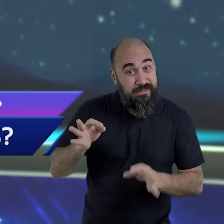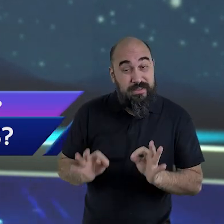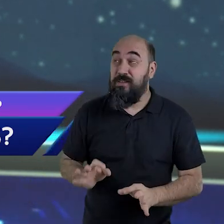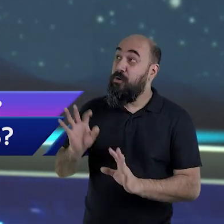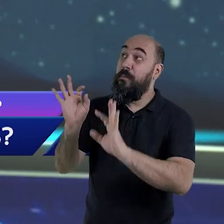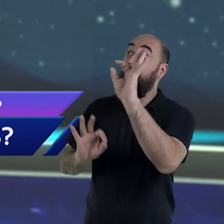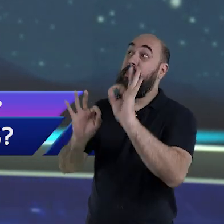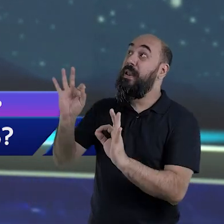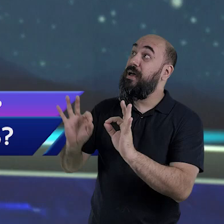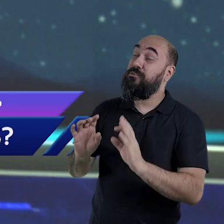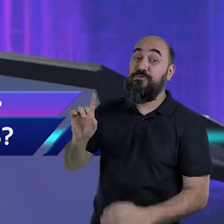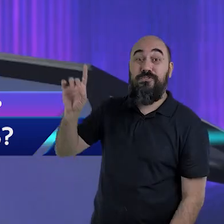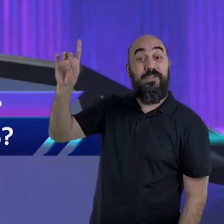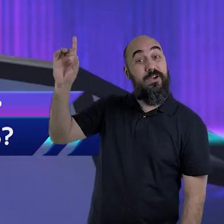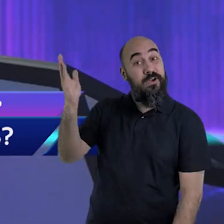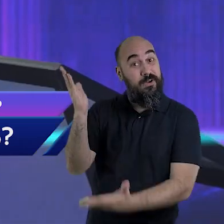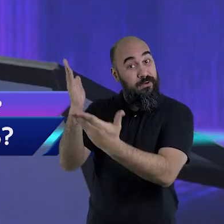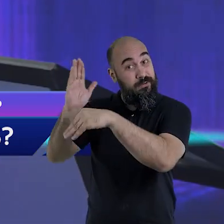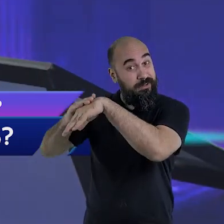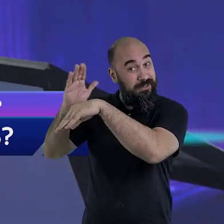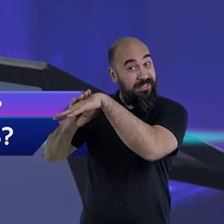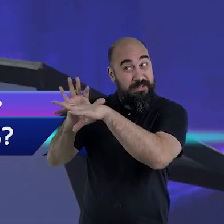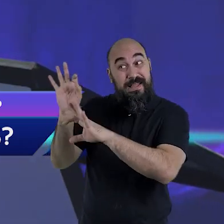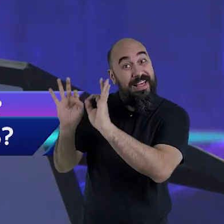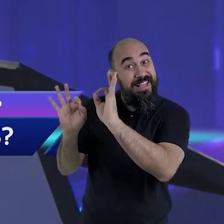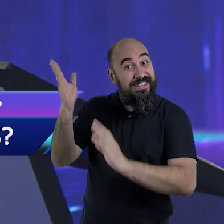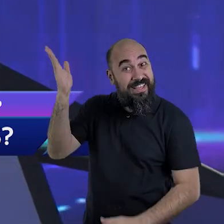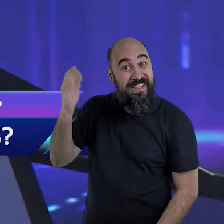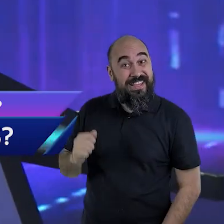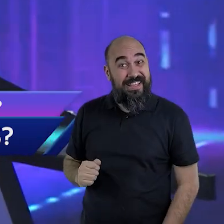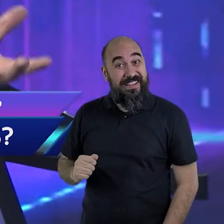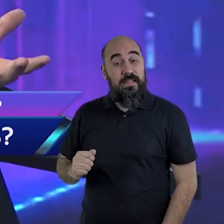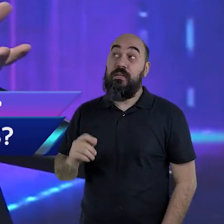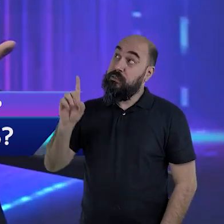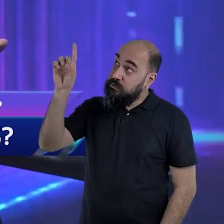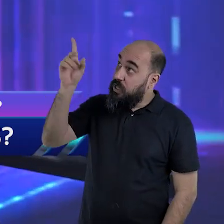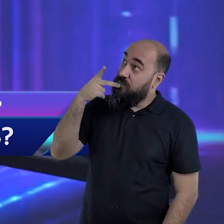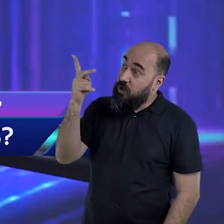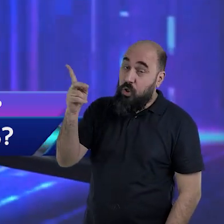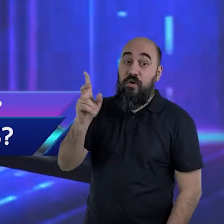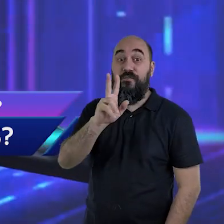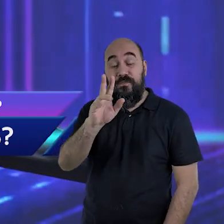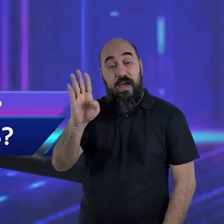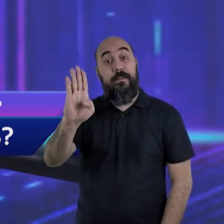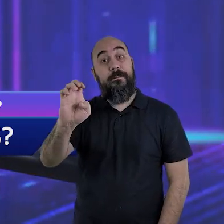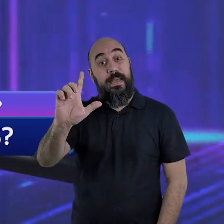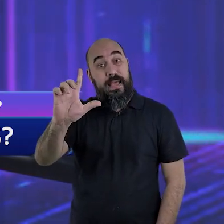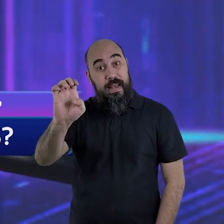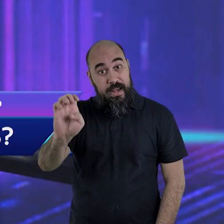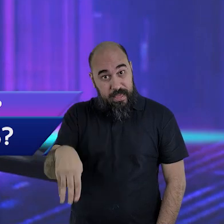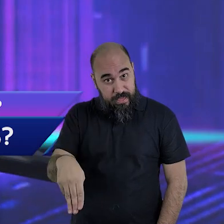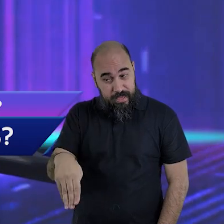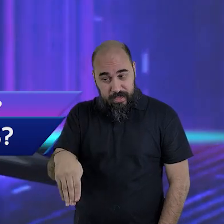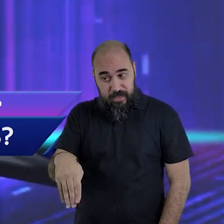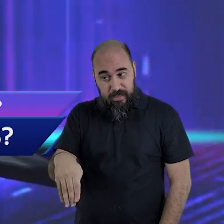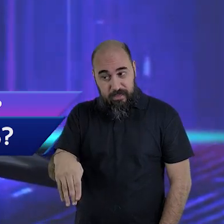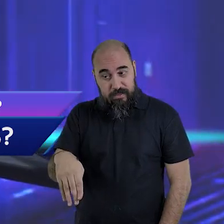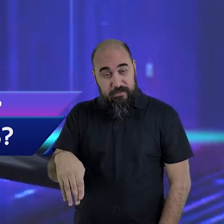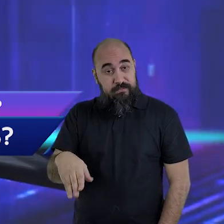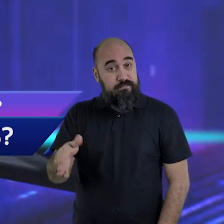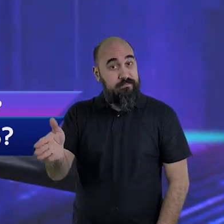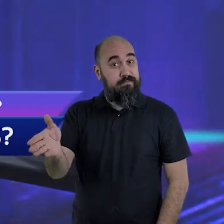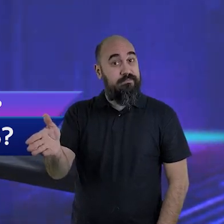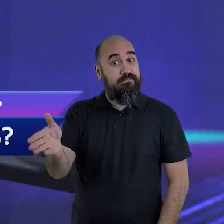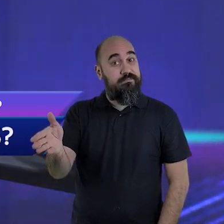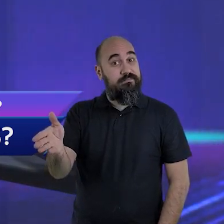acontecem. Quando Deus diz que seria em Belém, não teria uma outra razão para Jesus